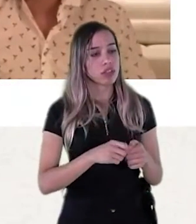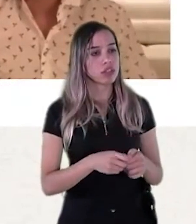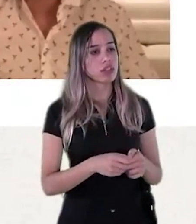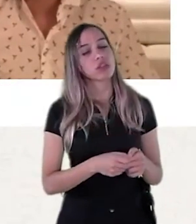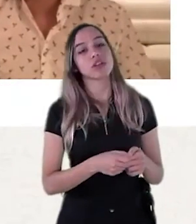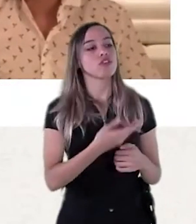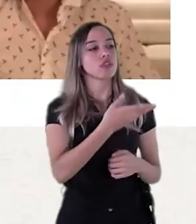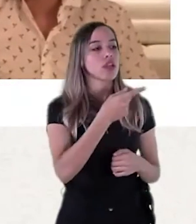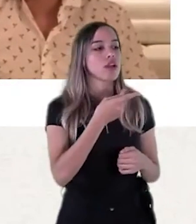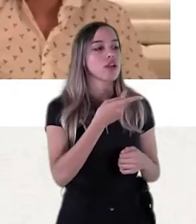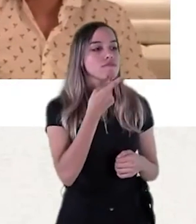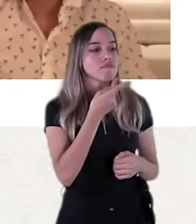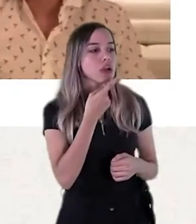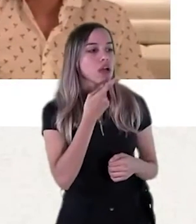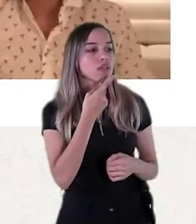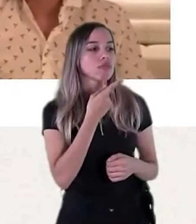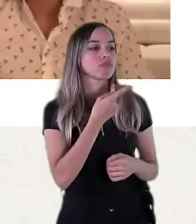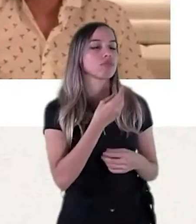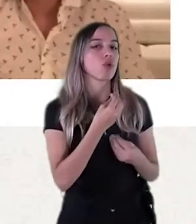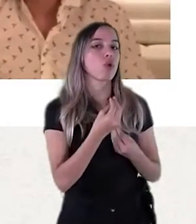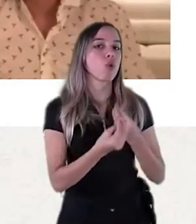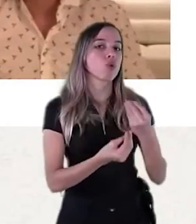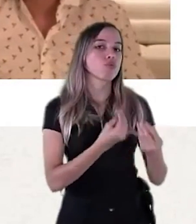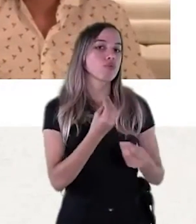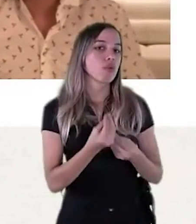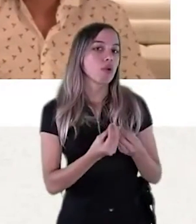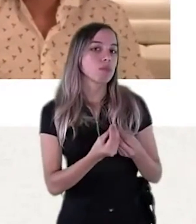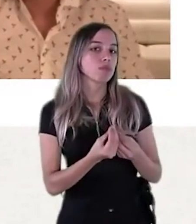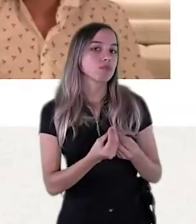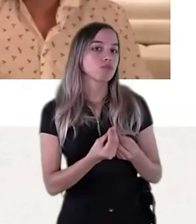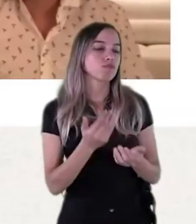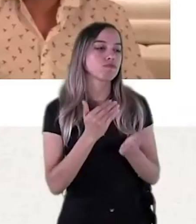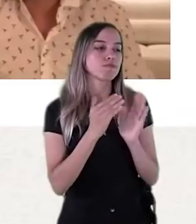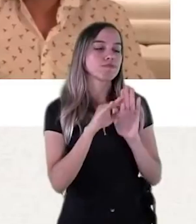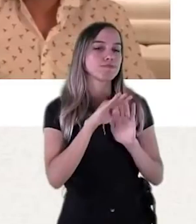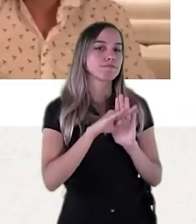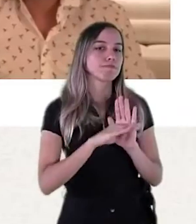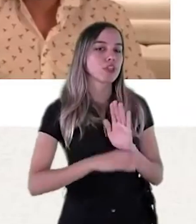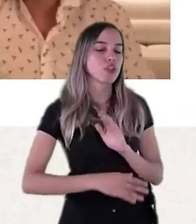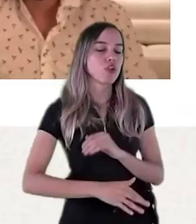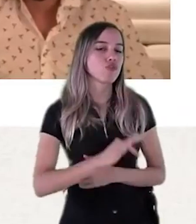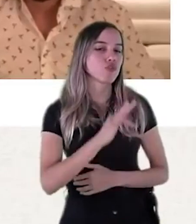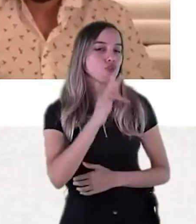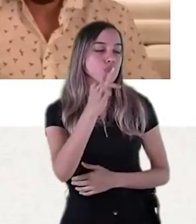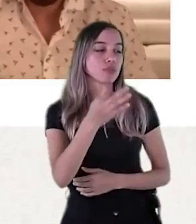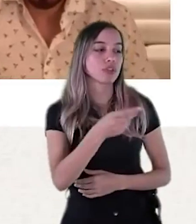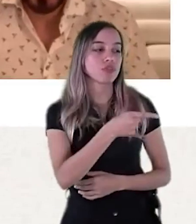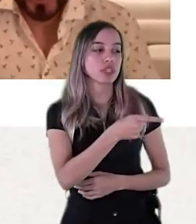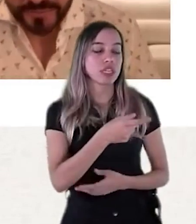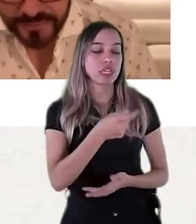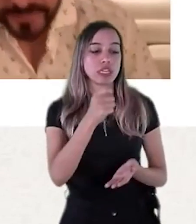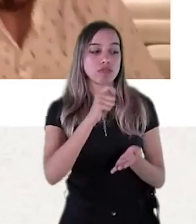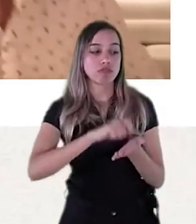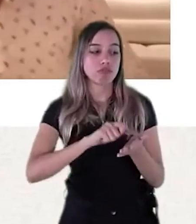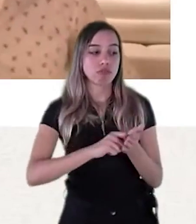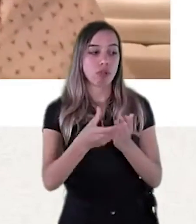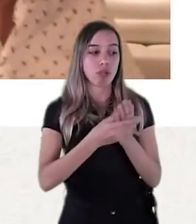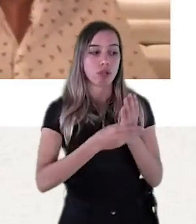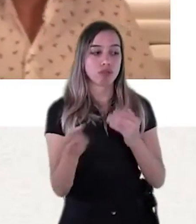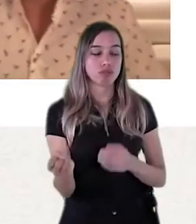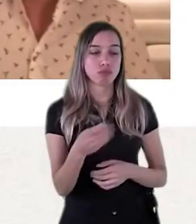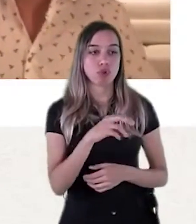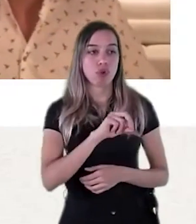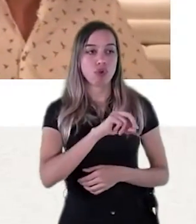seus planos futuros. Está escrevendo um livro novo? Está compondo? Qual que é a sua expectativa? Porque eu sei que você está